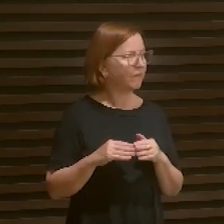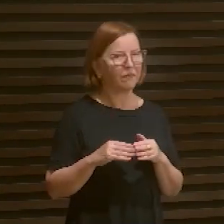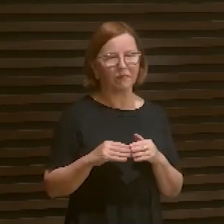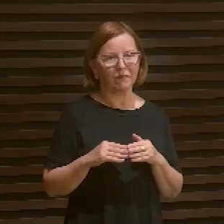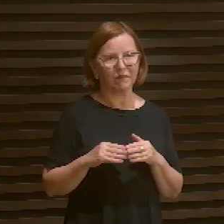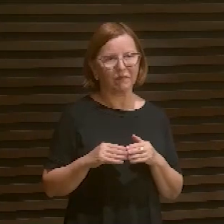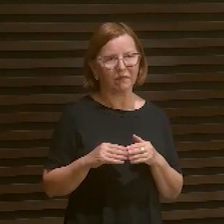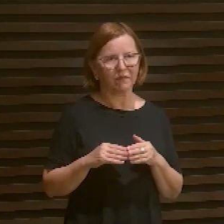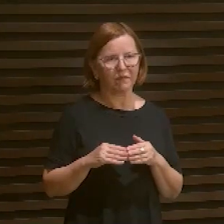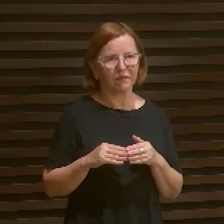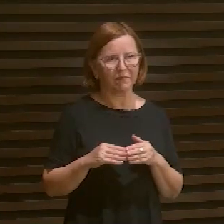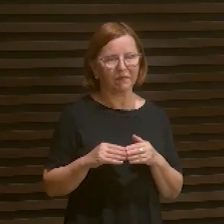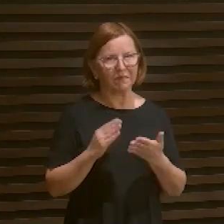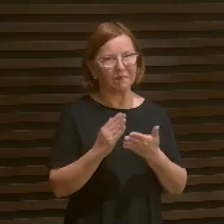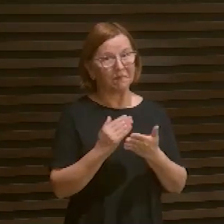A